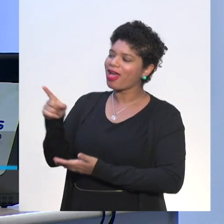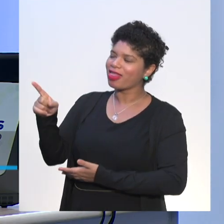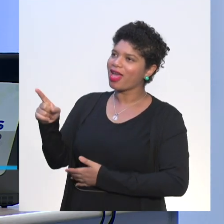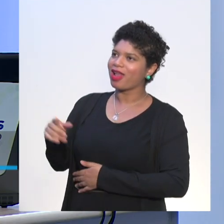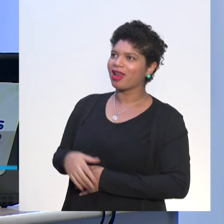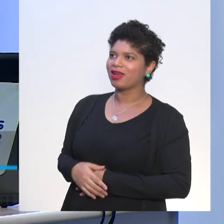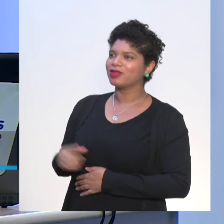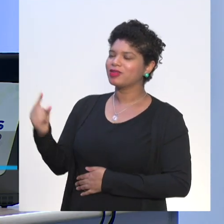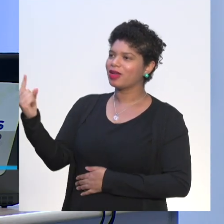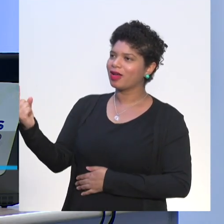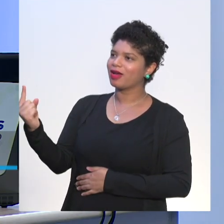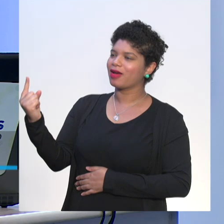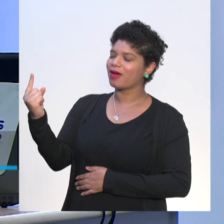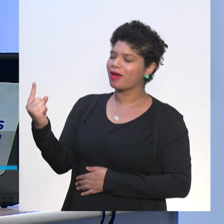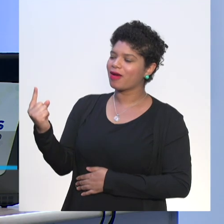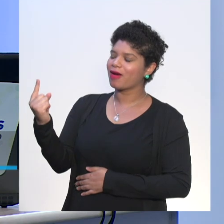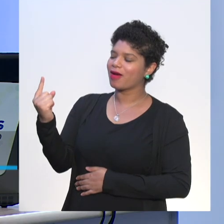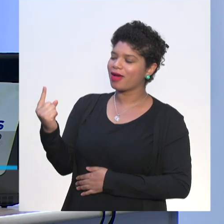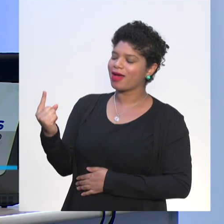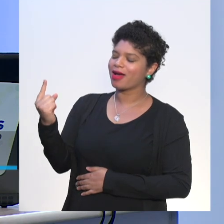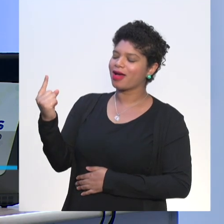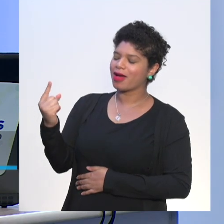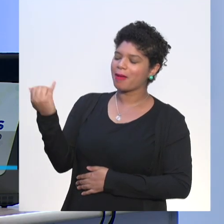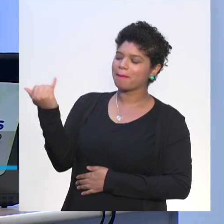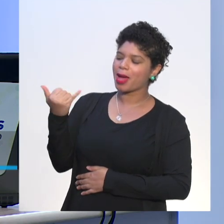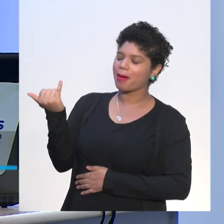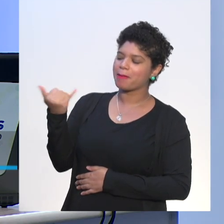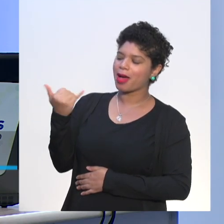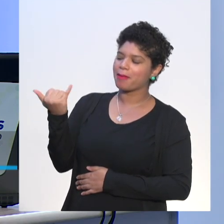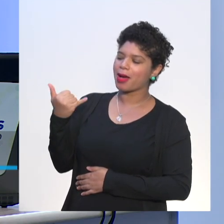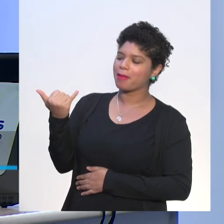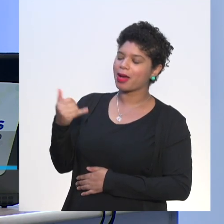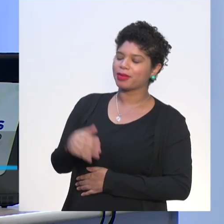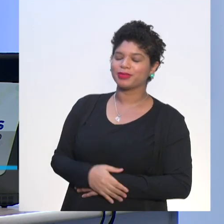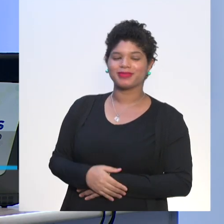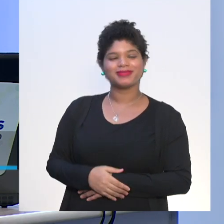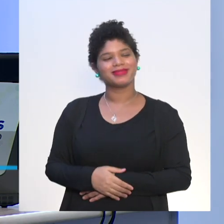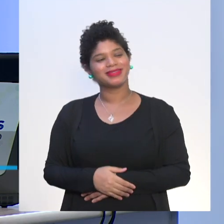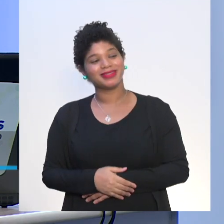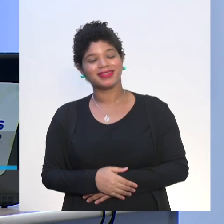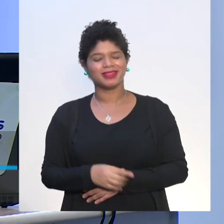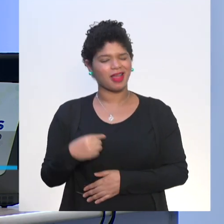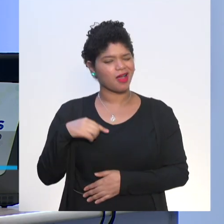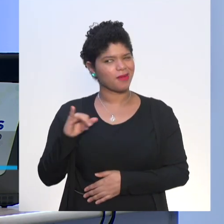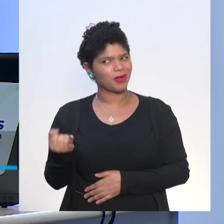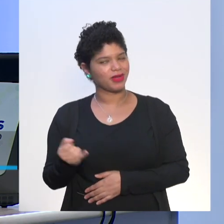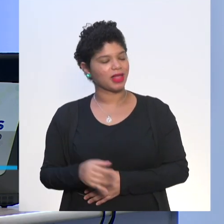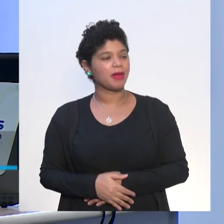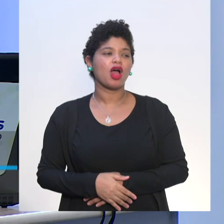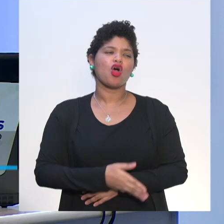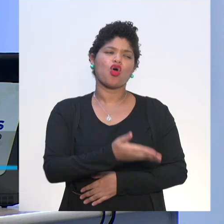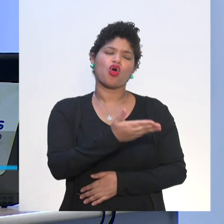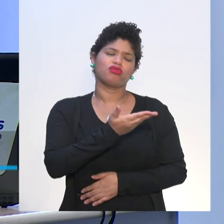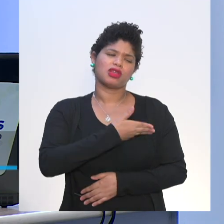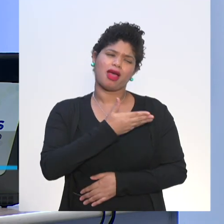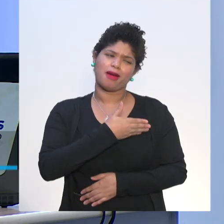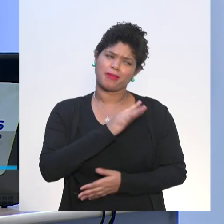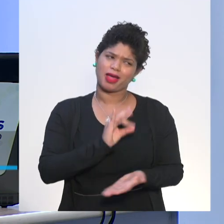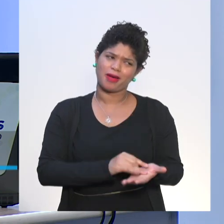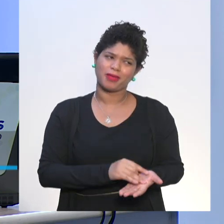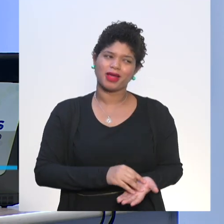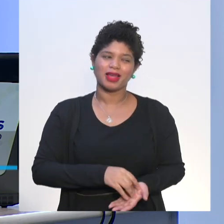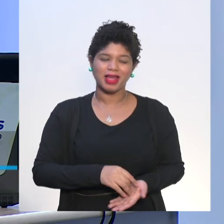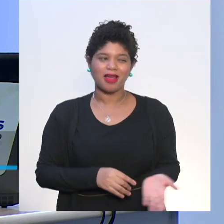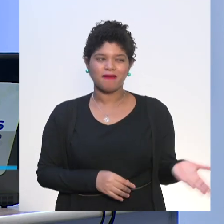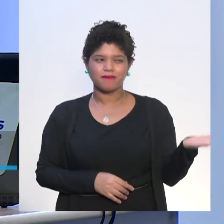Logo, a mentira aproveitou a situação e fez um convite. Disse o seguinte: Oh, minha amiga, será que você não